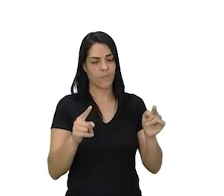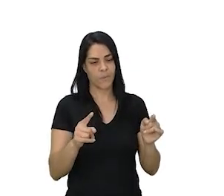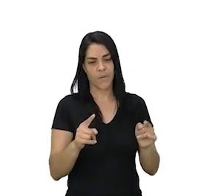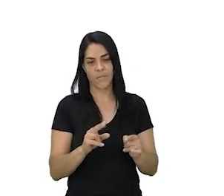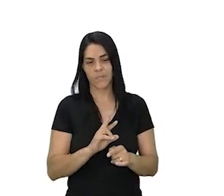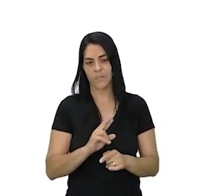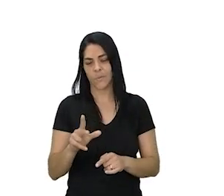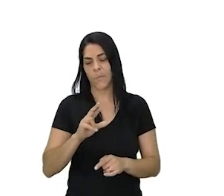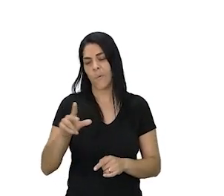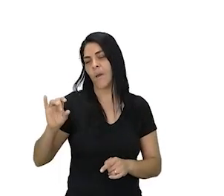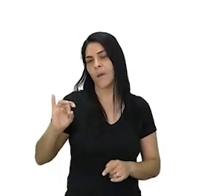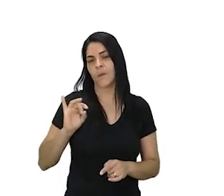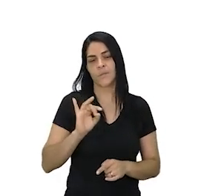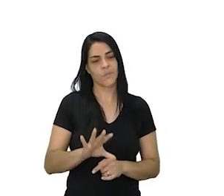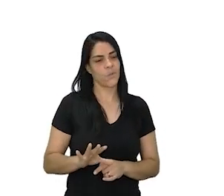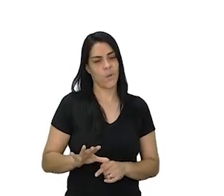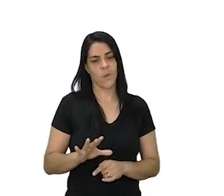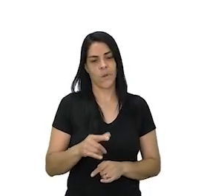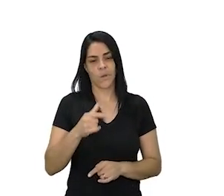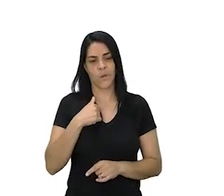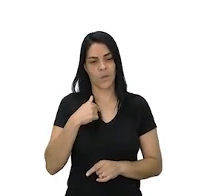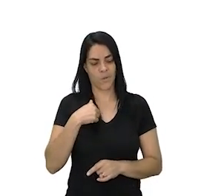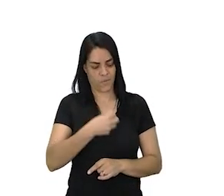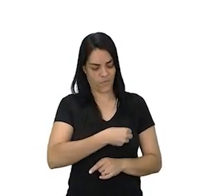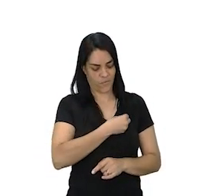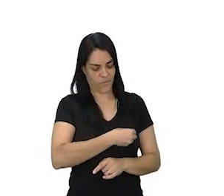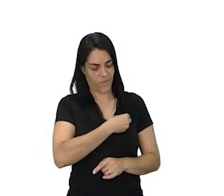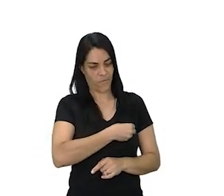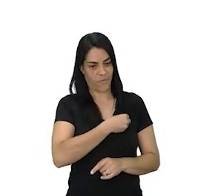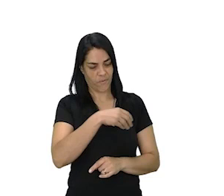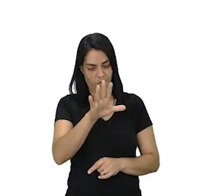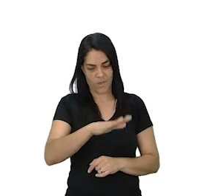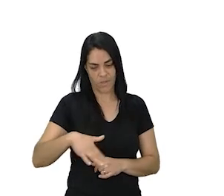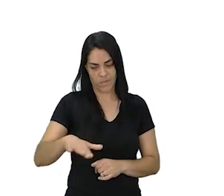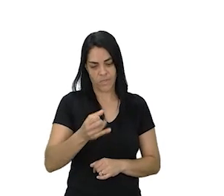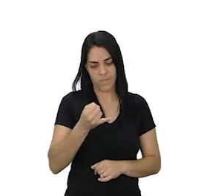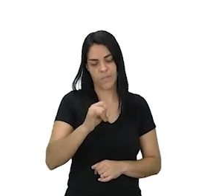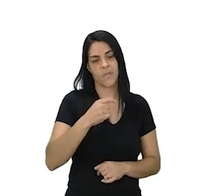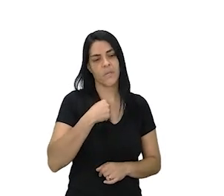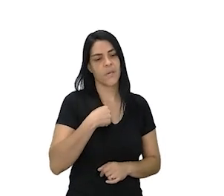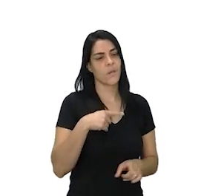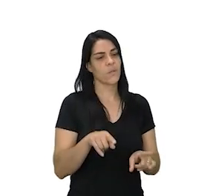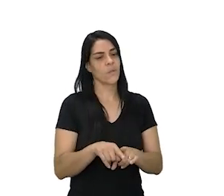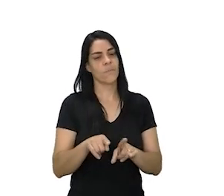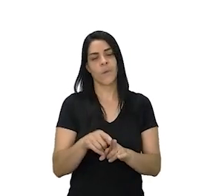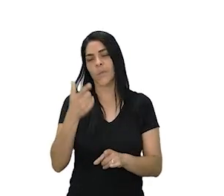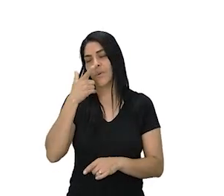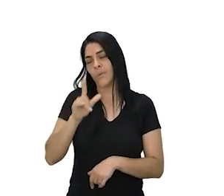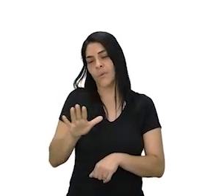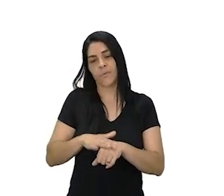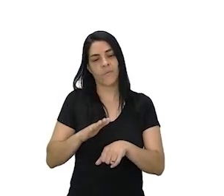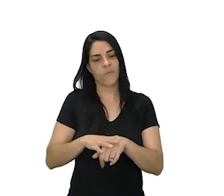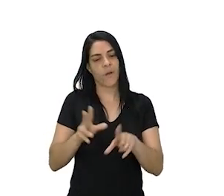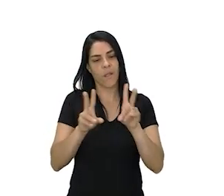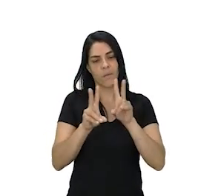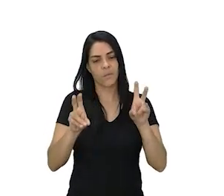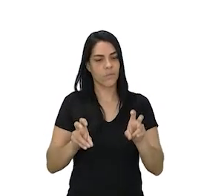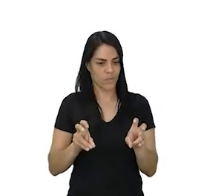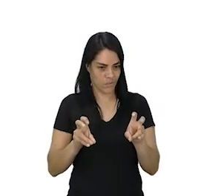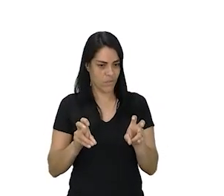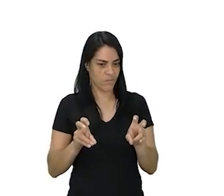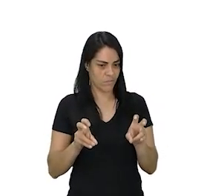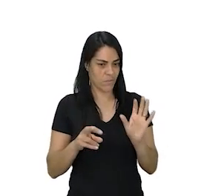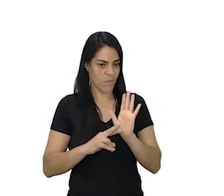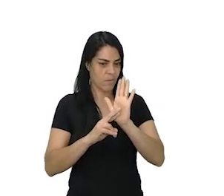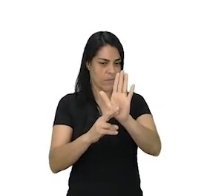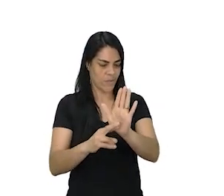basta, portanto, eu vivenciar esse espaço se eu também não conseguir falar sobre ele, não